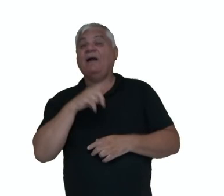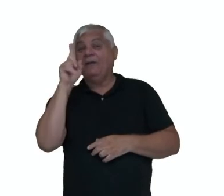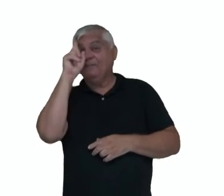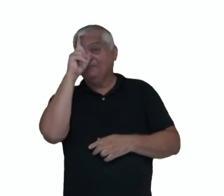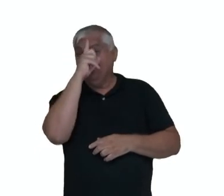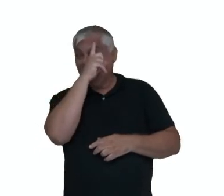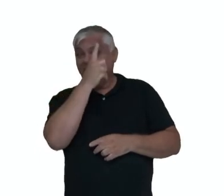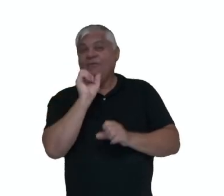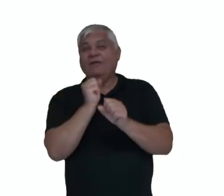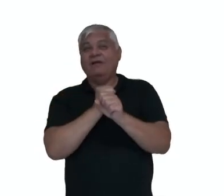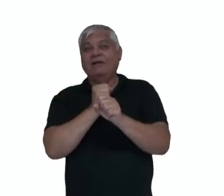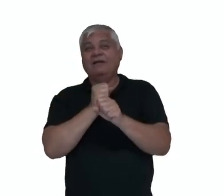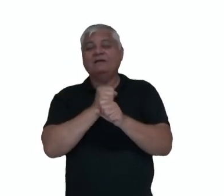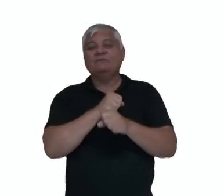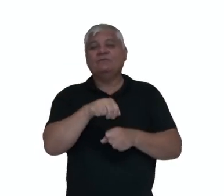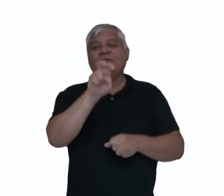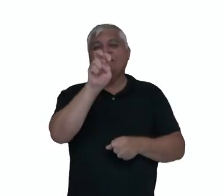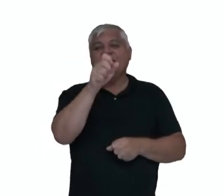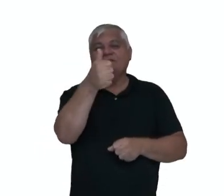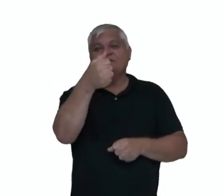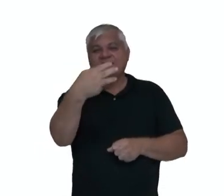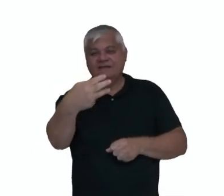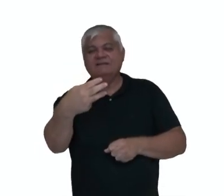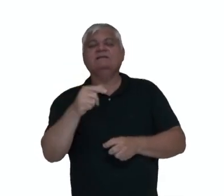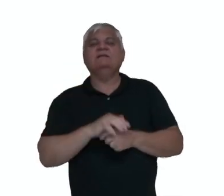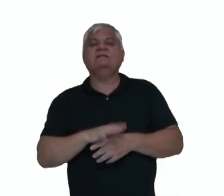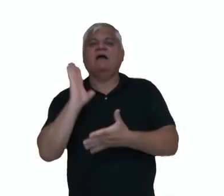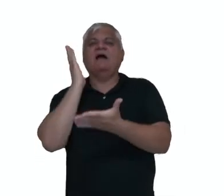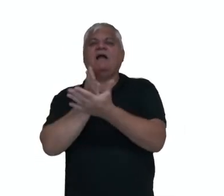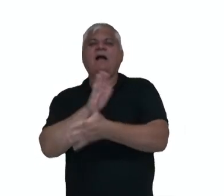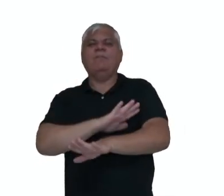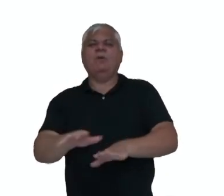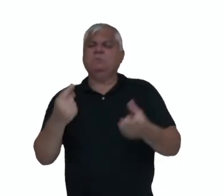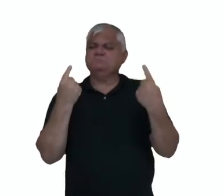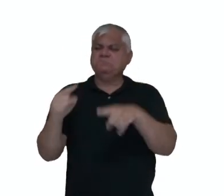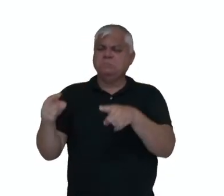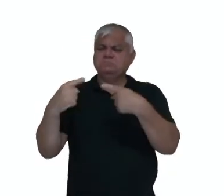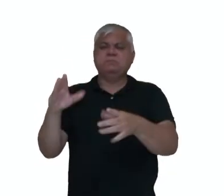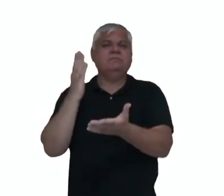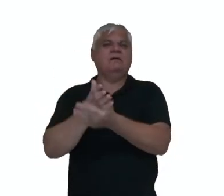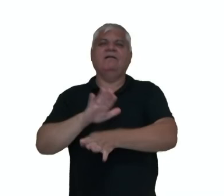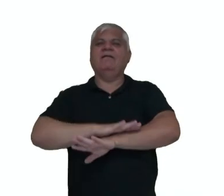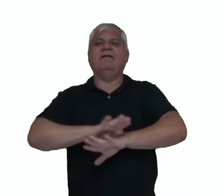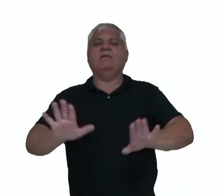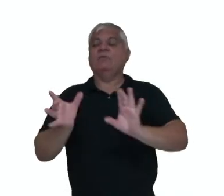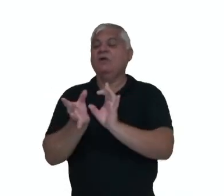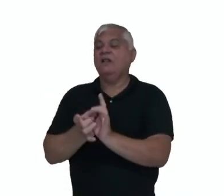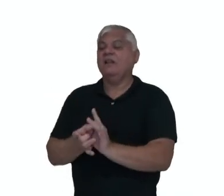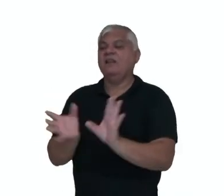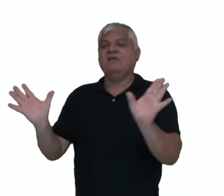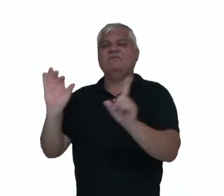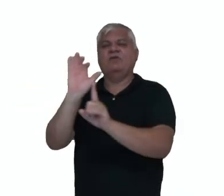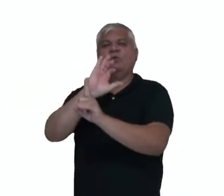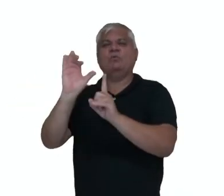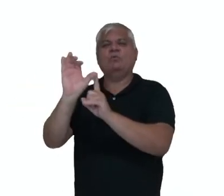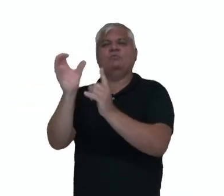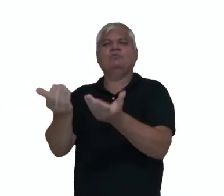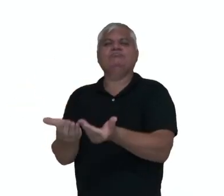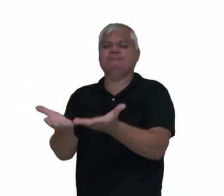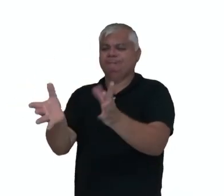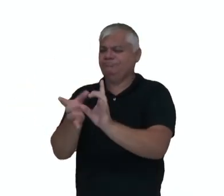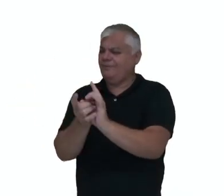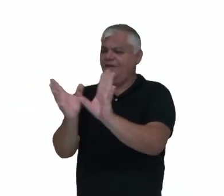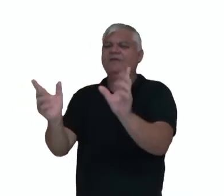cristianismo, o Constantino acabou com a perseguição romana aos cristãos, né? Deu a liberdade de culto e, posteriormente,